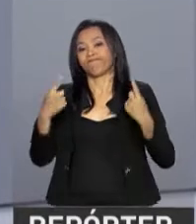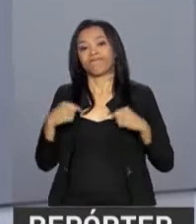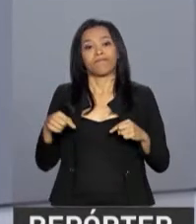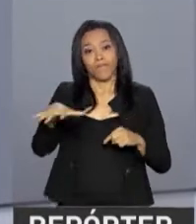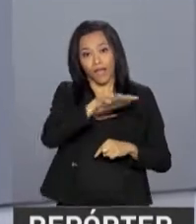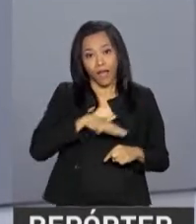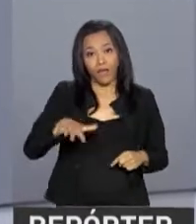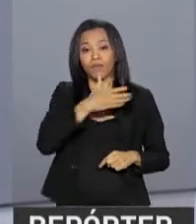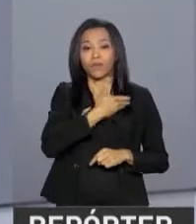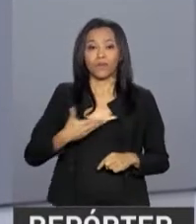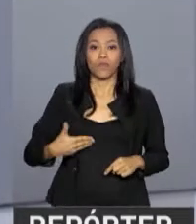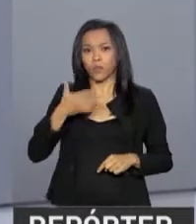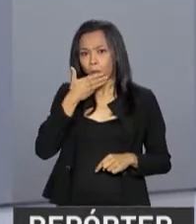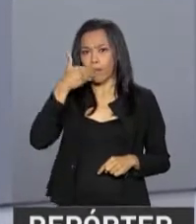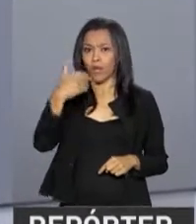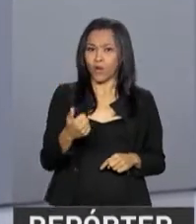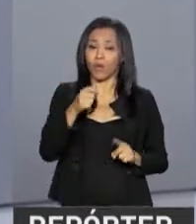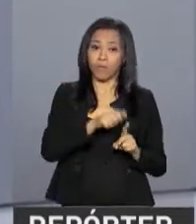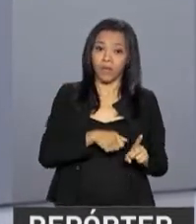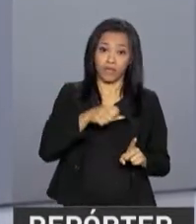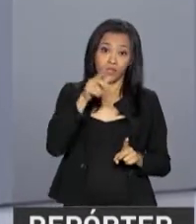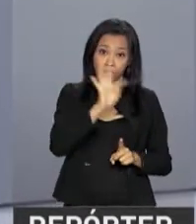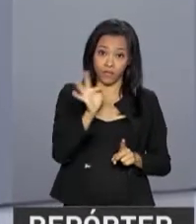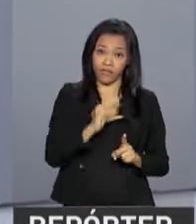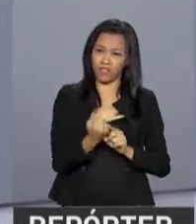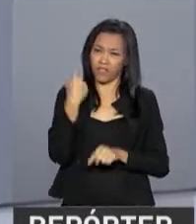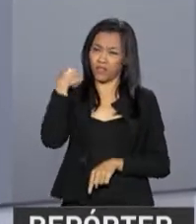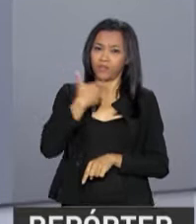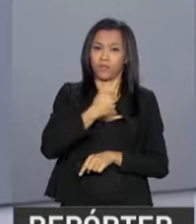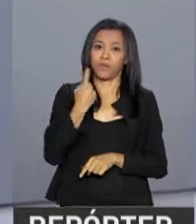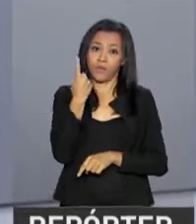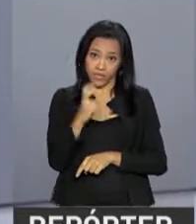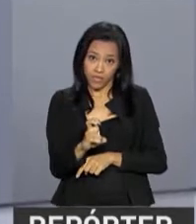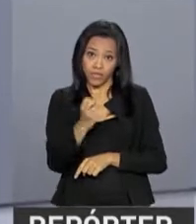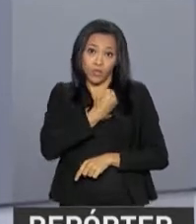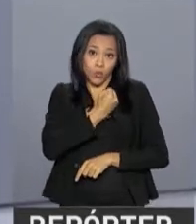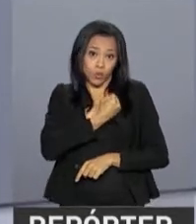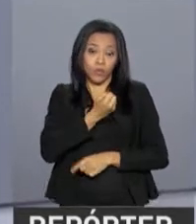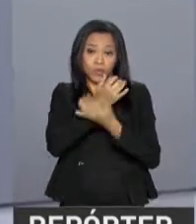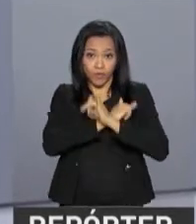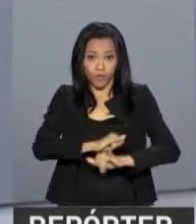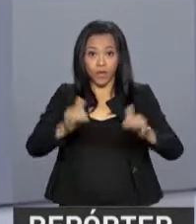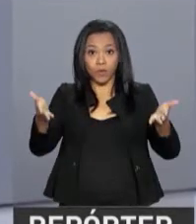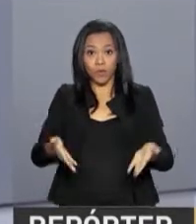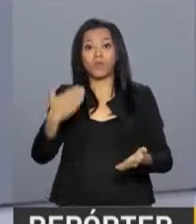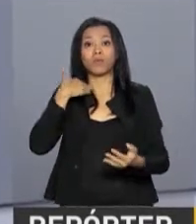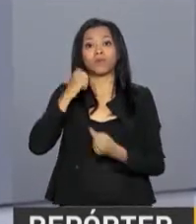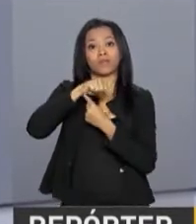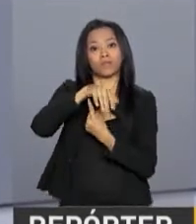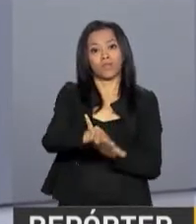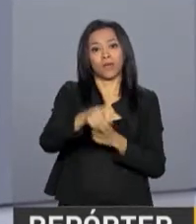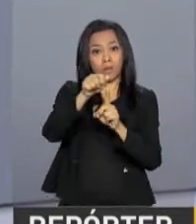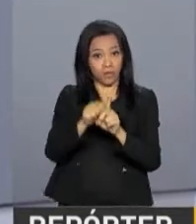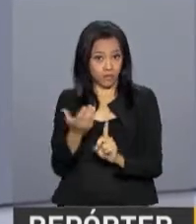registra o melhor resultado para meses de fevereiro desde 2003 15 números divulgados pelo banco central hoje mostram que no